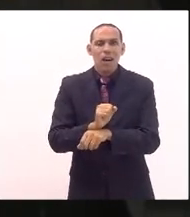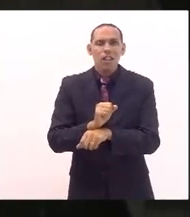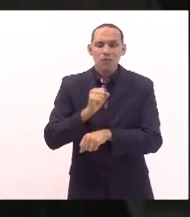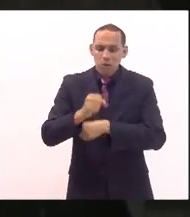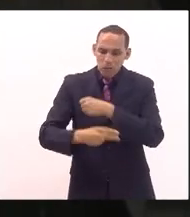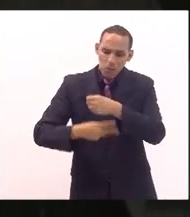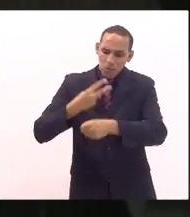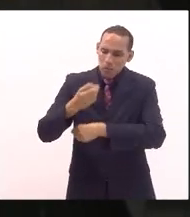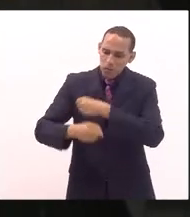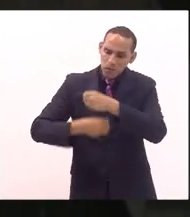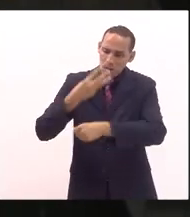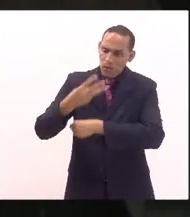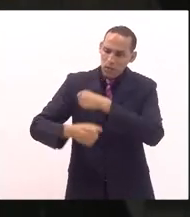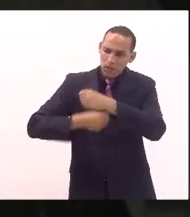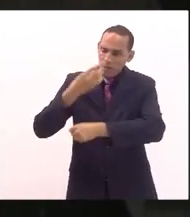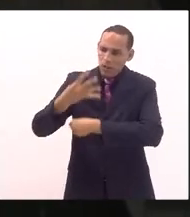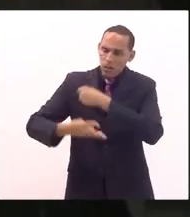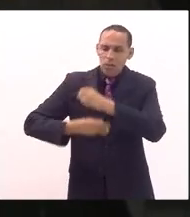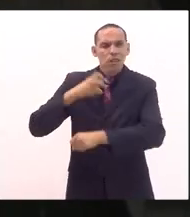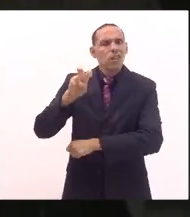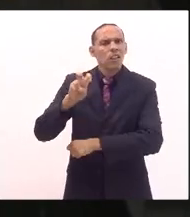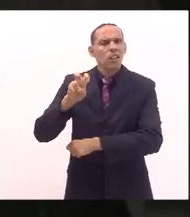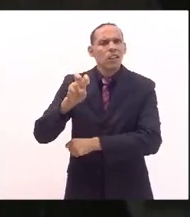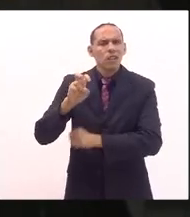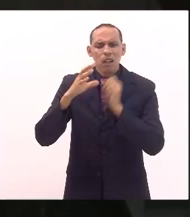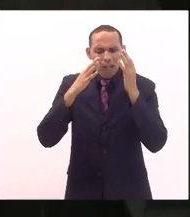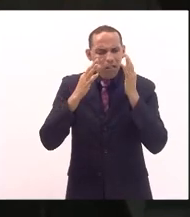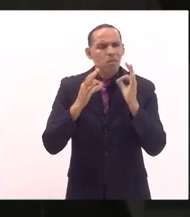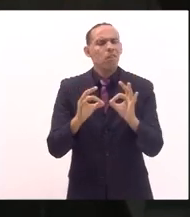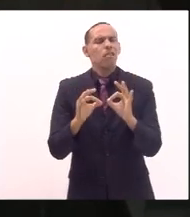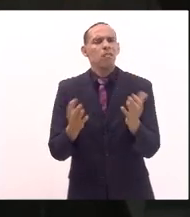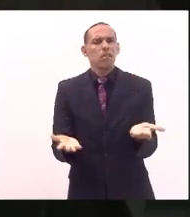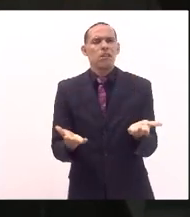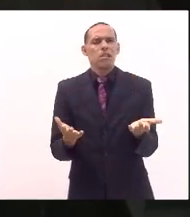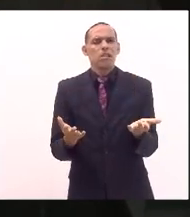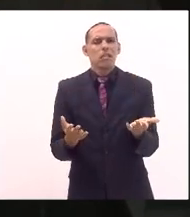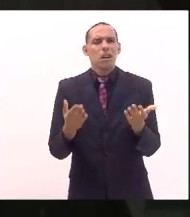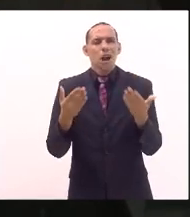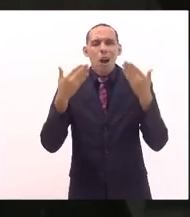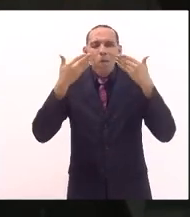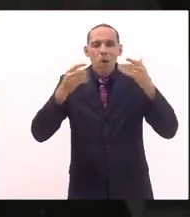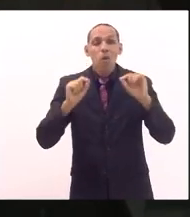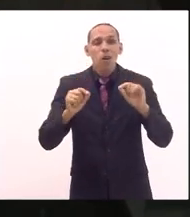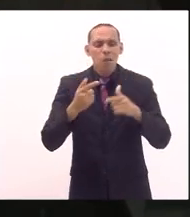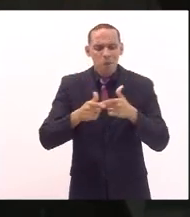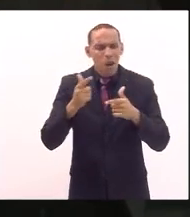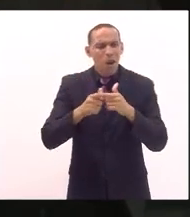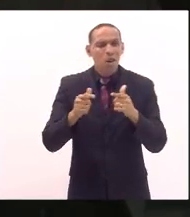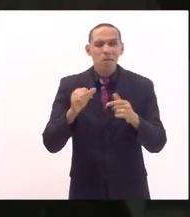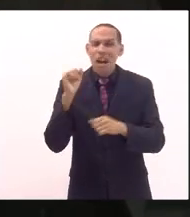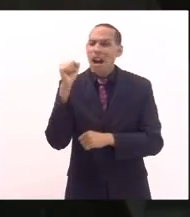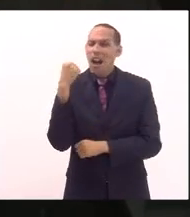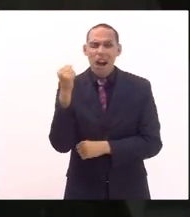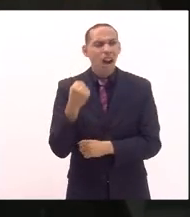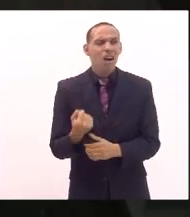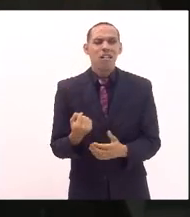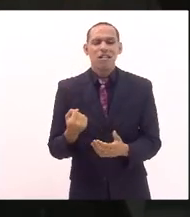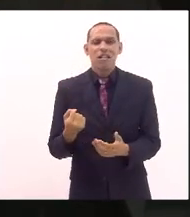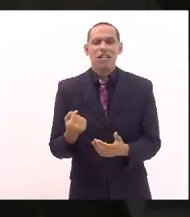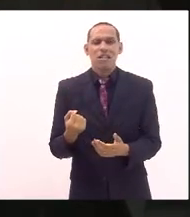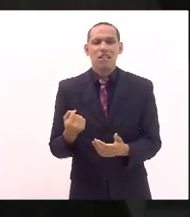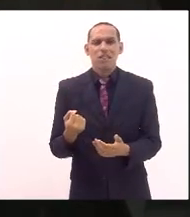três quatro cinco anos isso chama muita atenção da gente e revela um problema grave no funcionamento